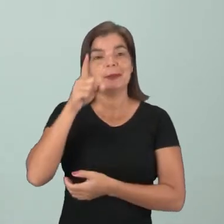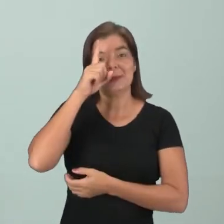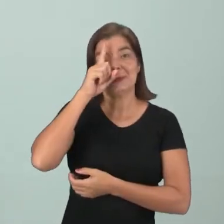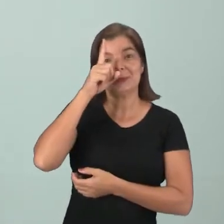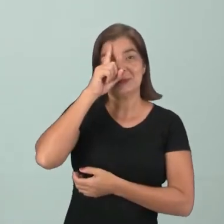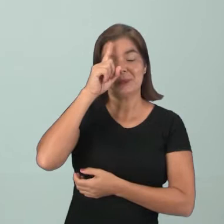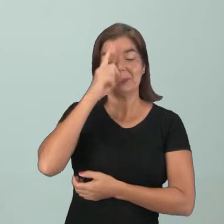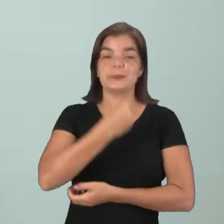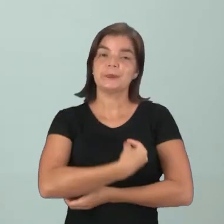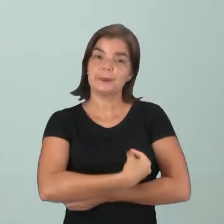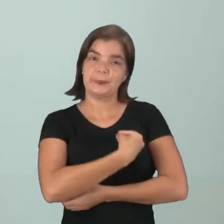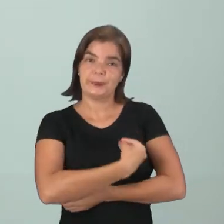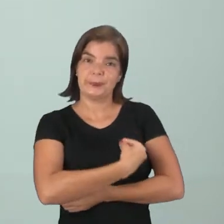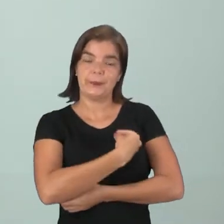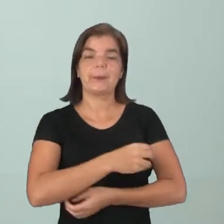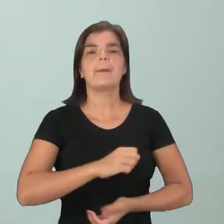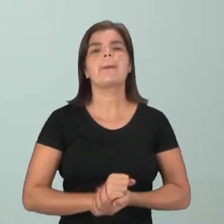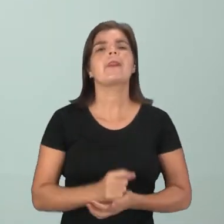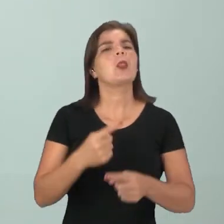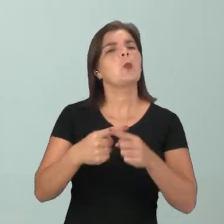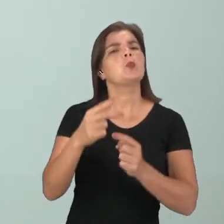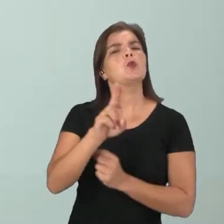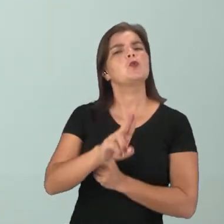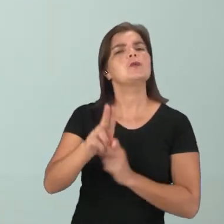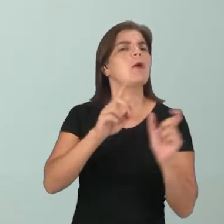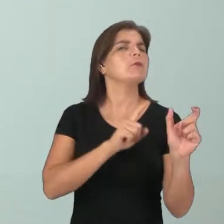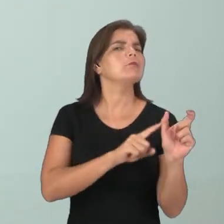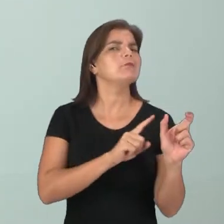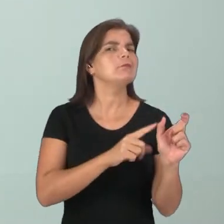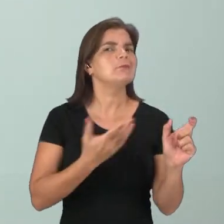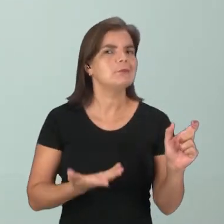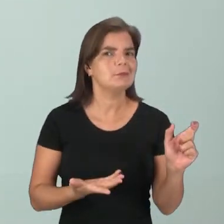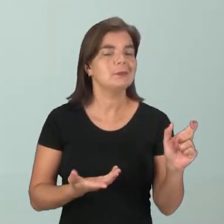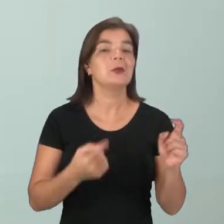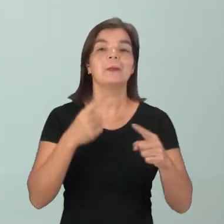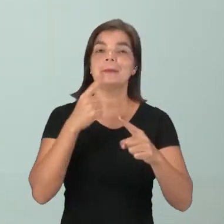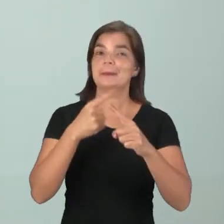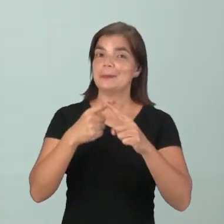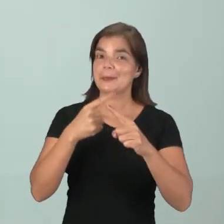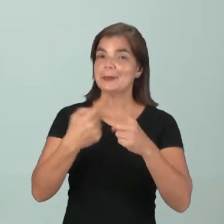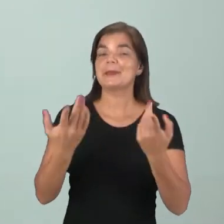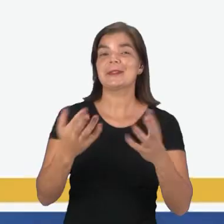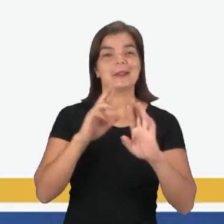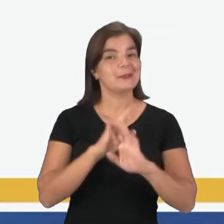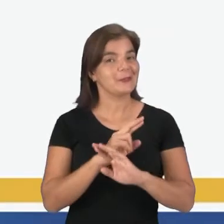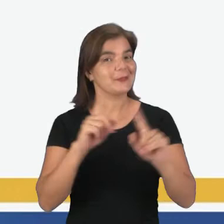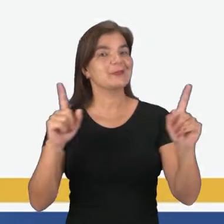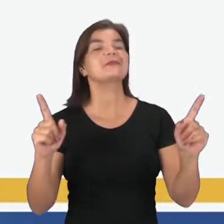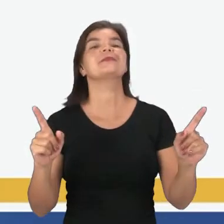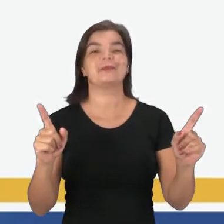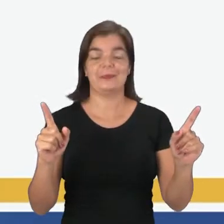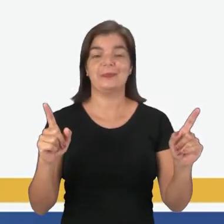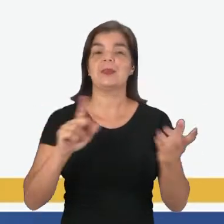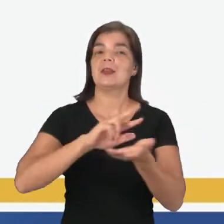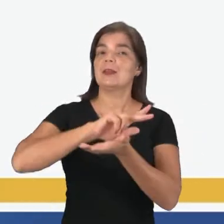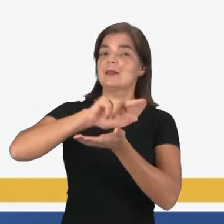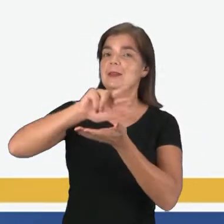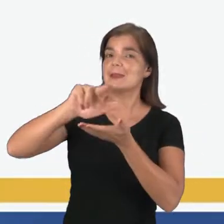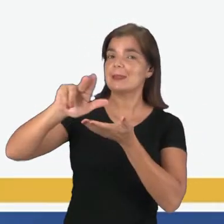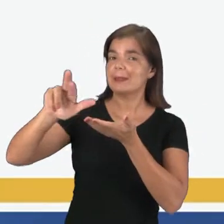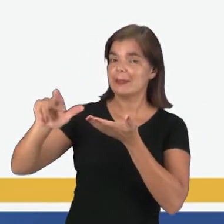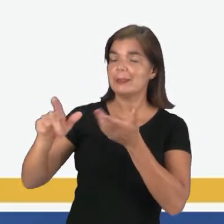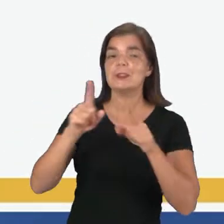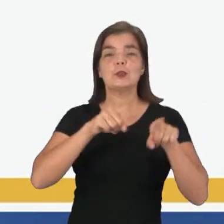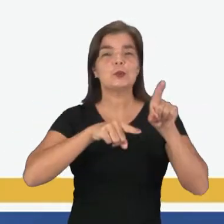transcendente no dia a dia, na nossa vida. Então, por que usar a palavra transcendente? Por causa das diferenças e